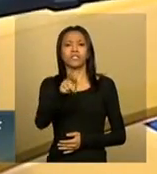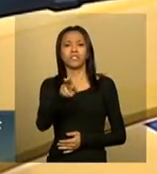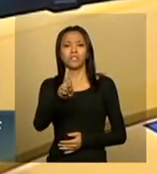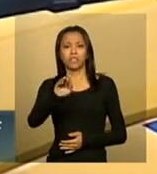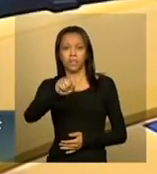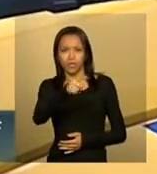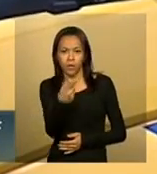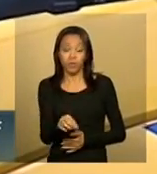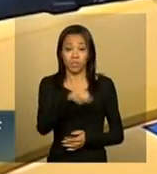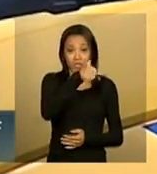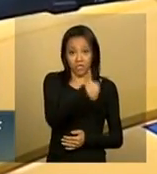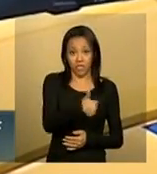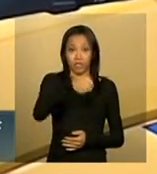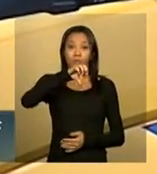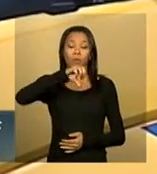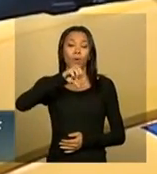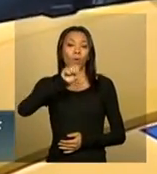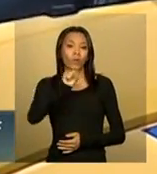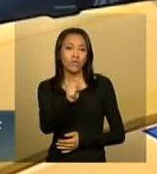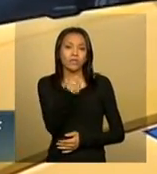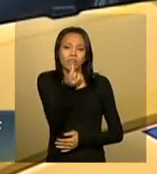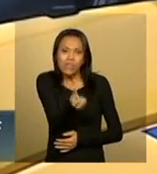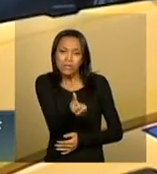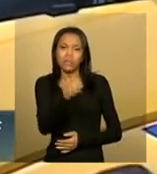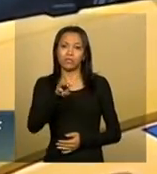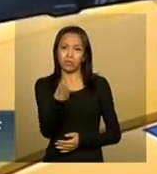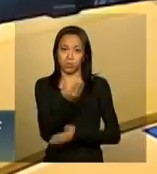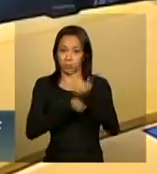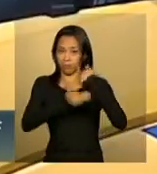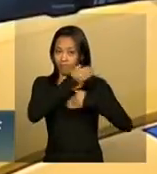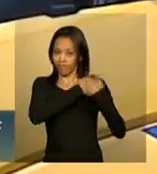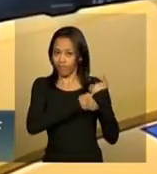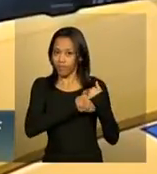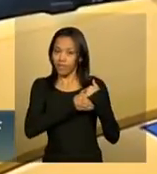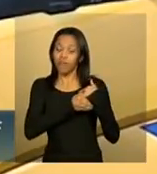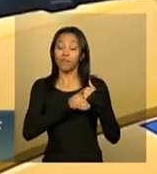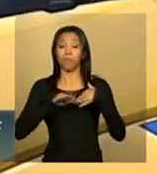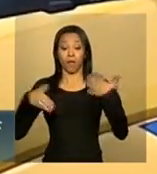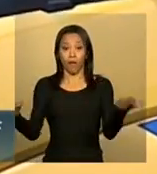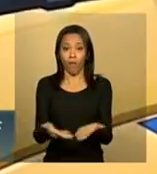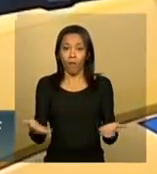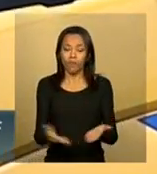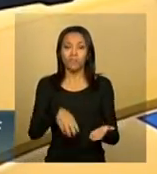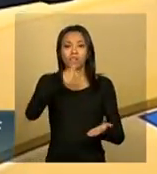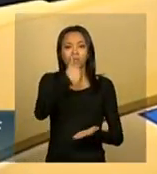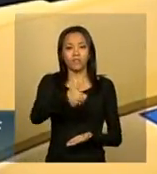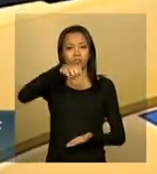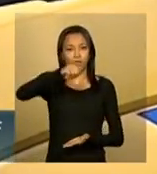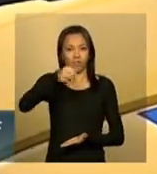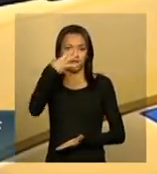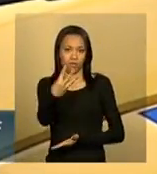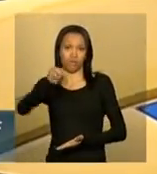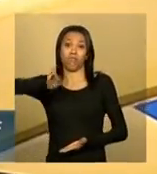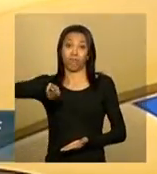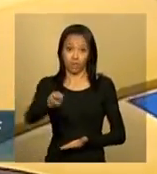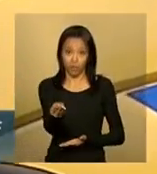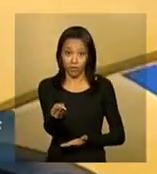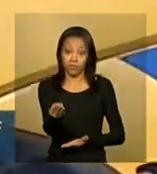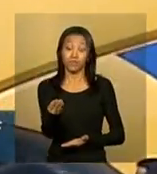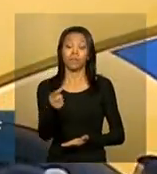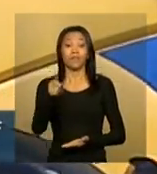então de 186 milhões de toneladas na safra anterior para 193 milhões de toneladas